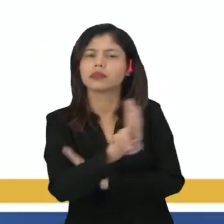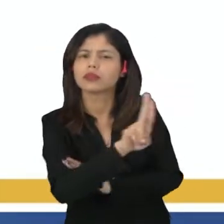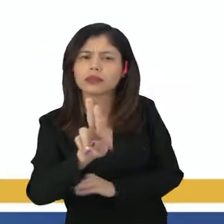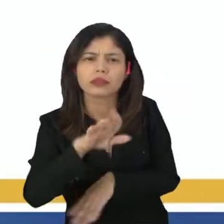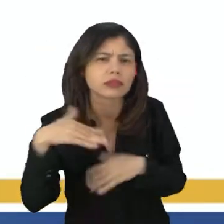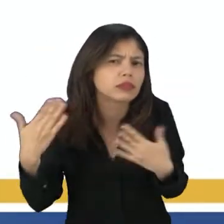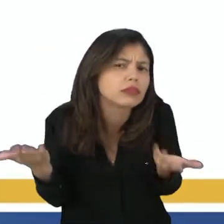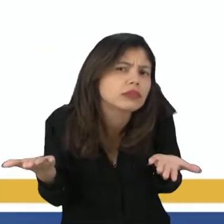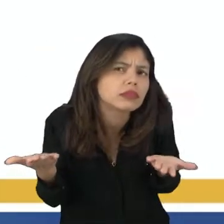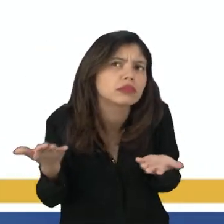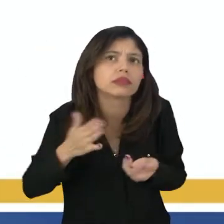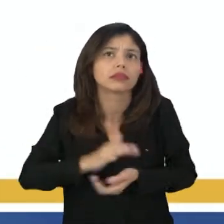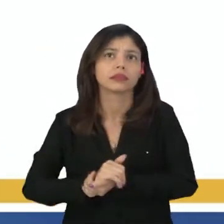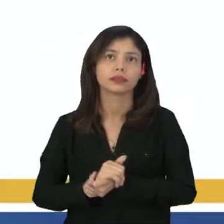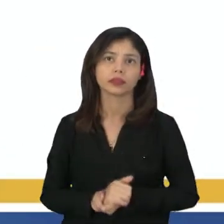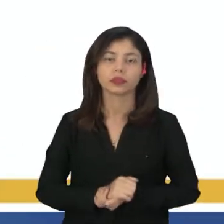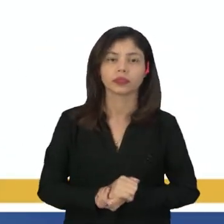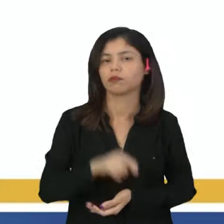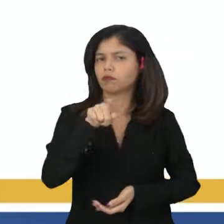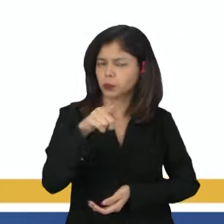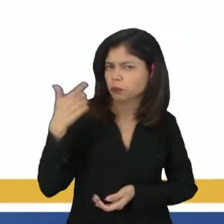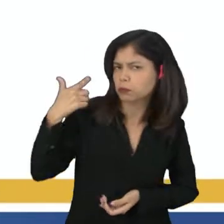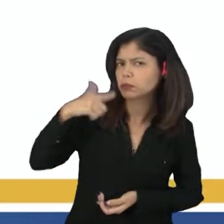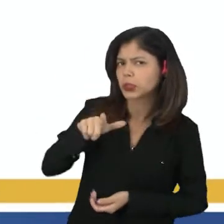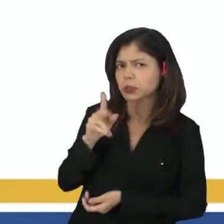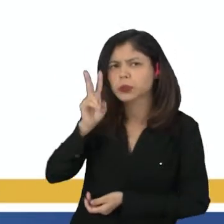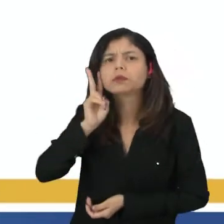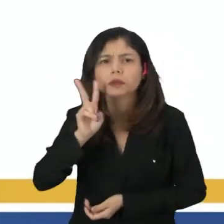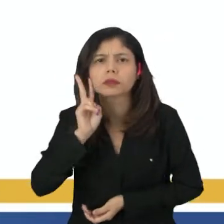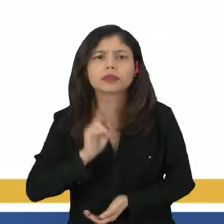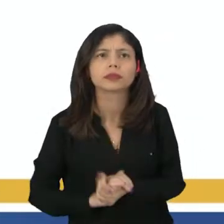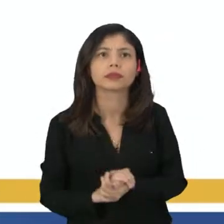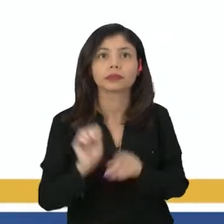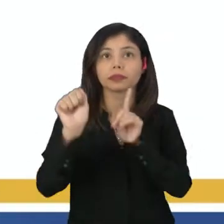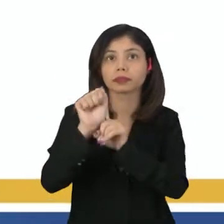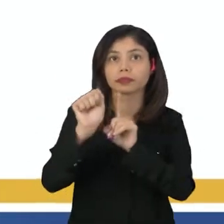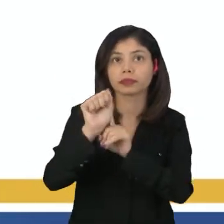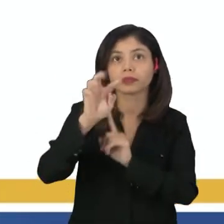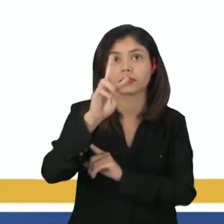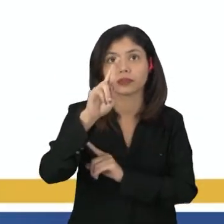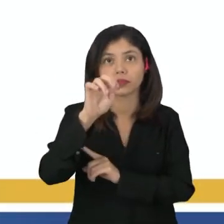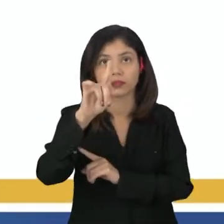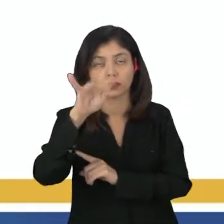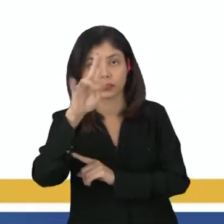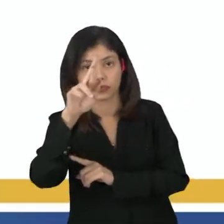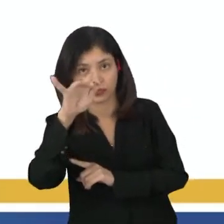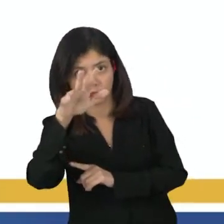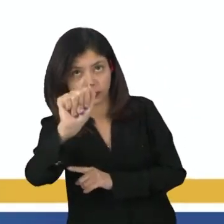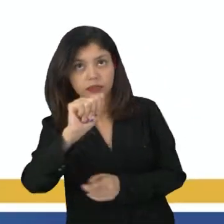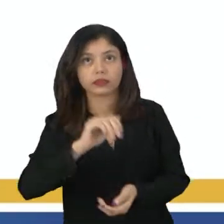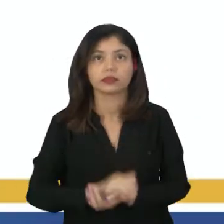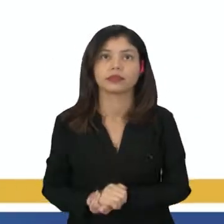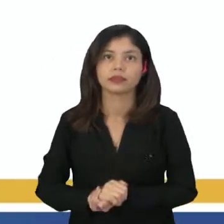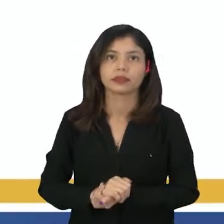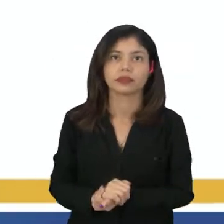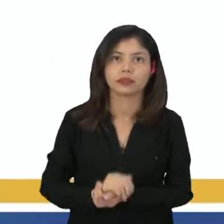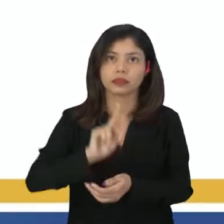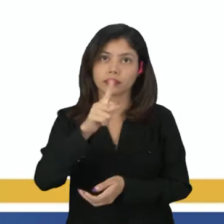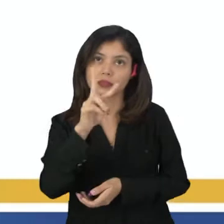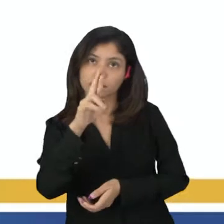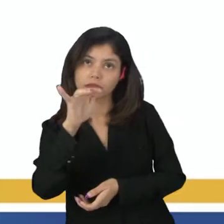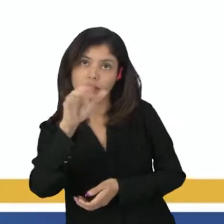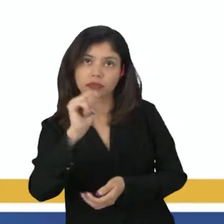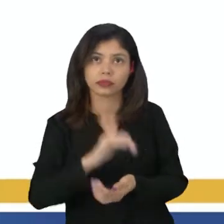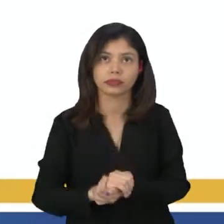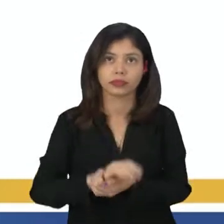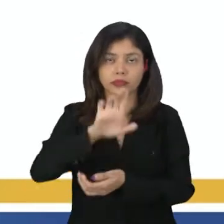chamadas por que nome? E aí, vocês conseguem lembrar? Na letra A, nós temos aí a definição de autotróficas,